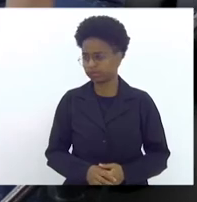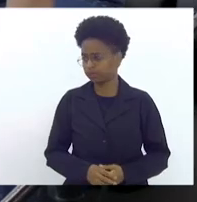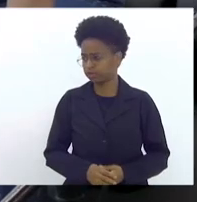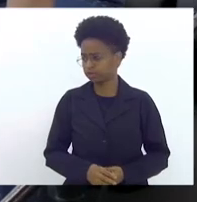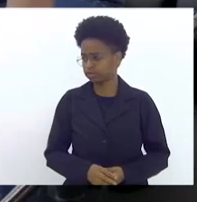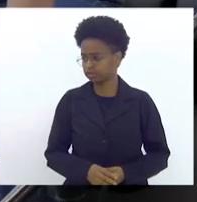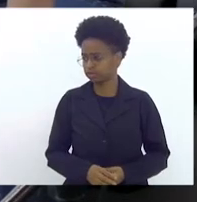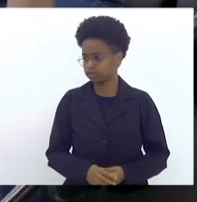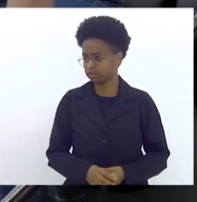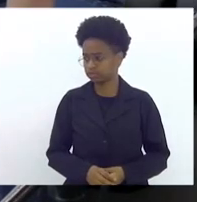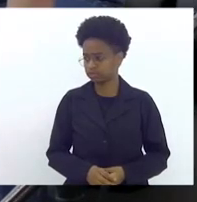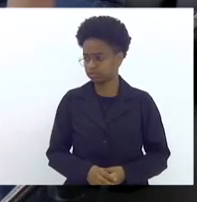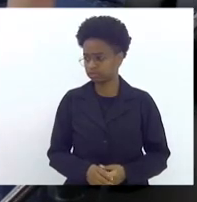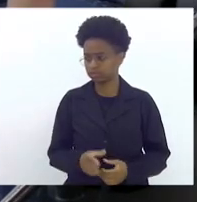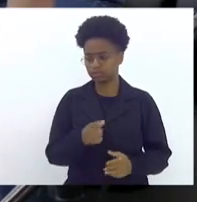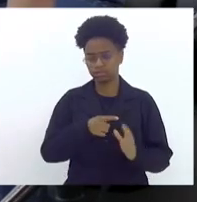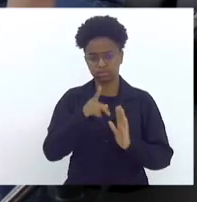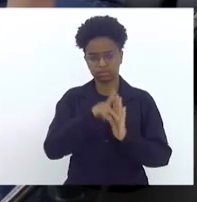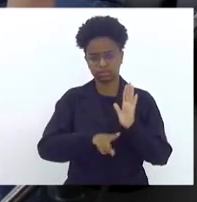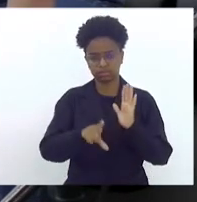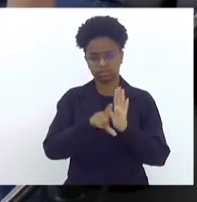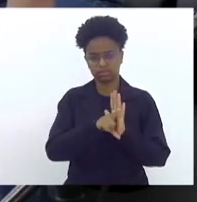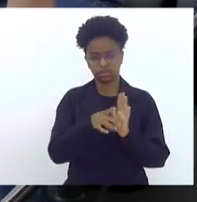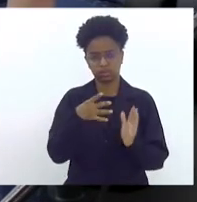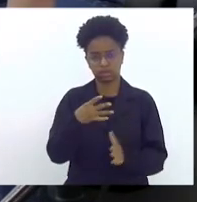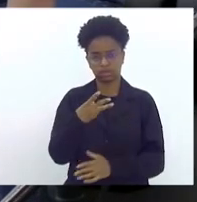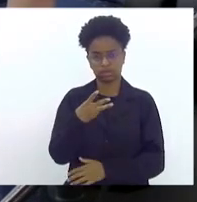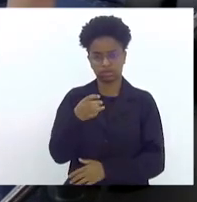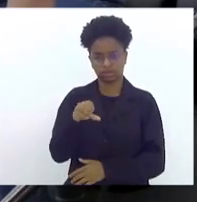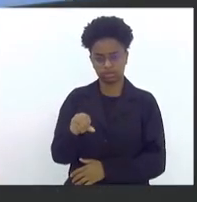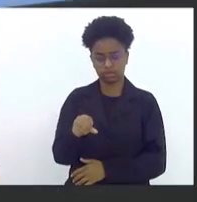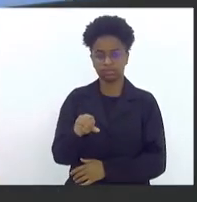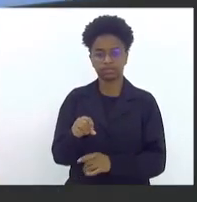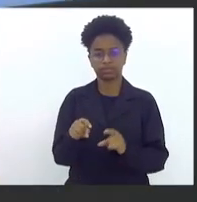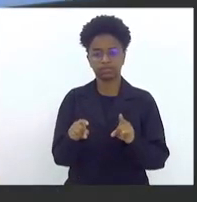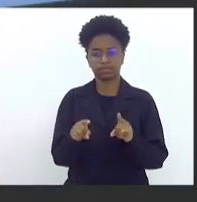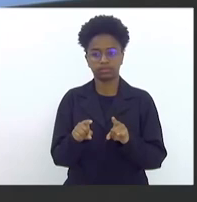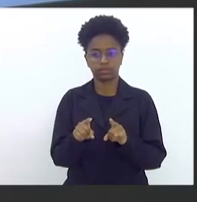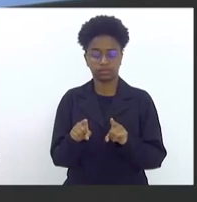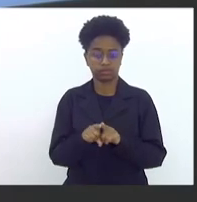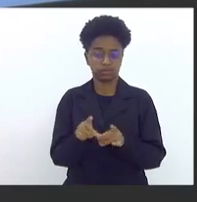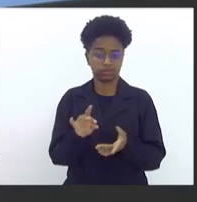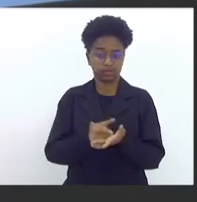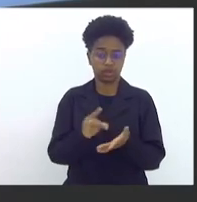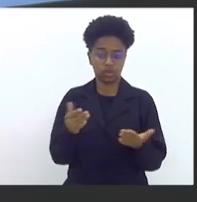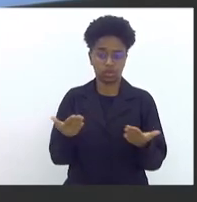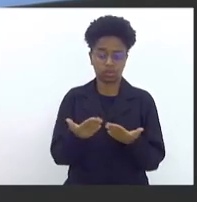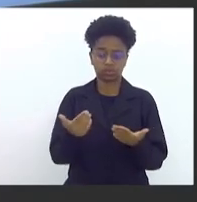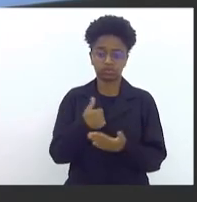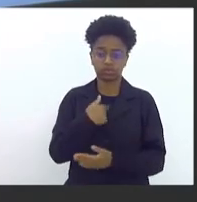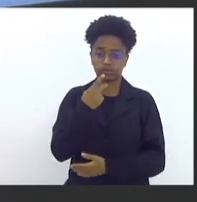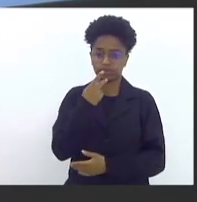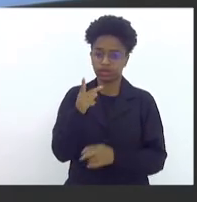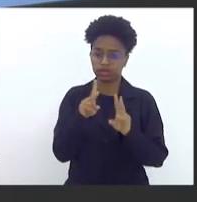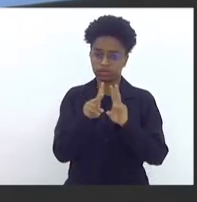é um projeto projeto Lei 4939 né antes na verdade eu ia falar sobre é uma prova que